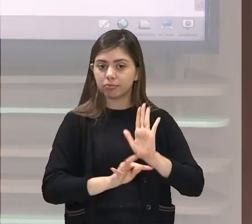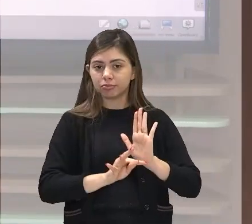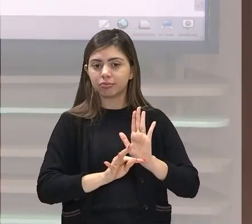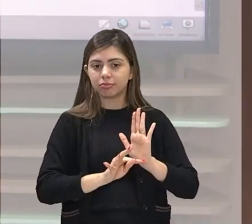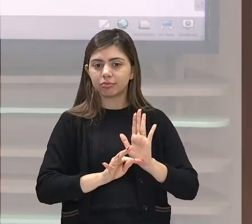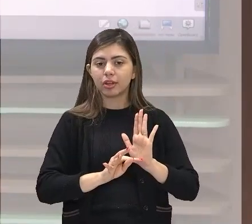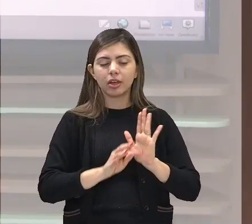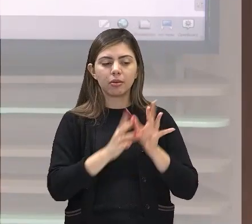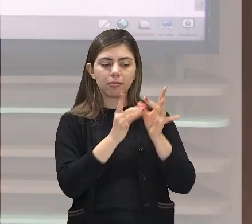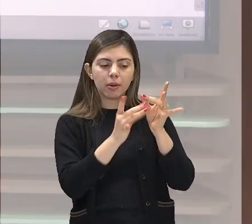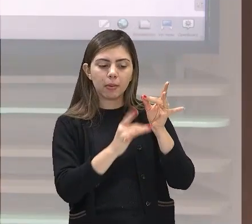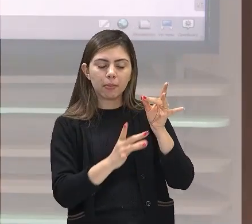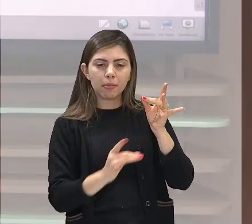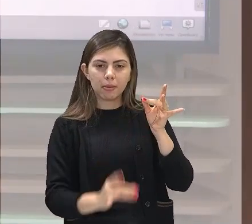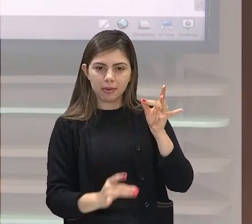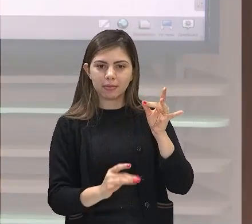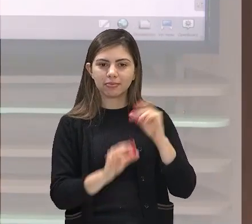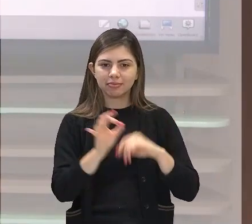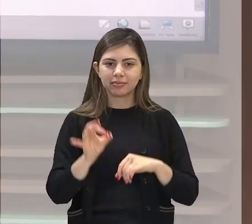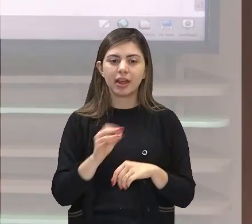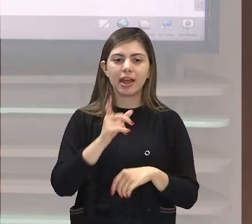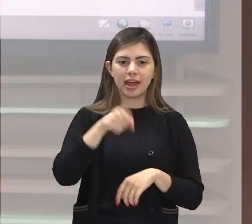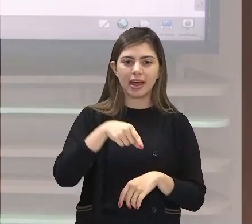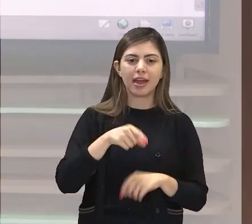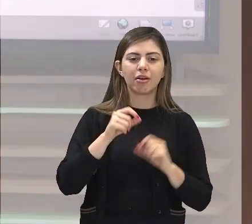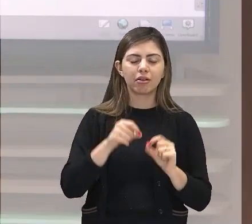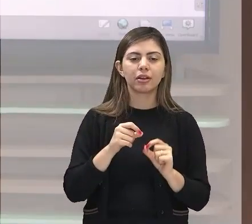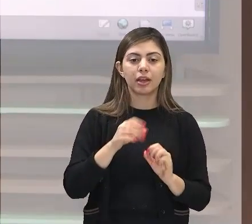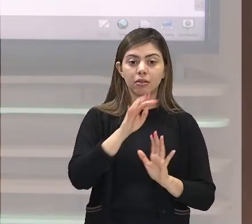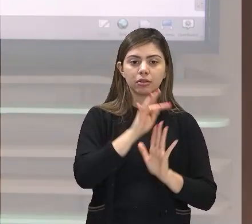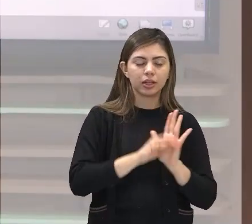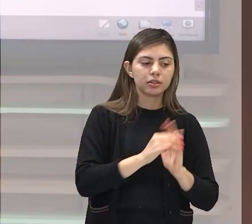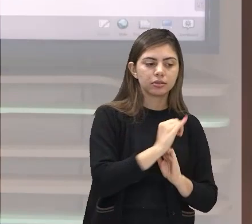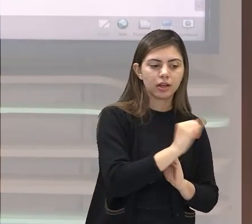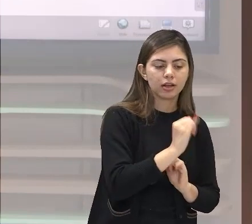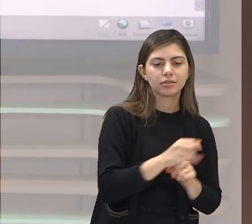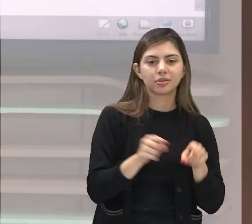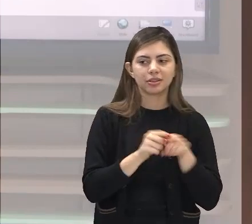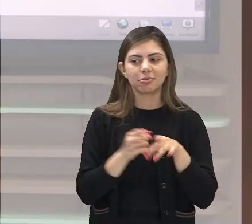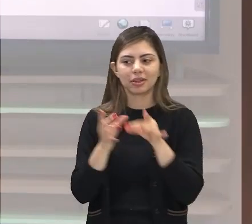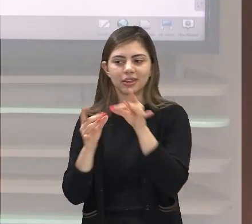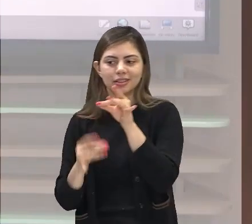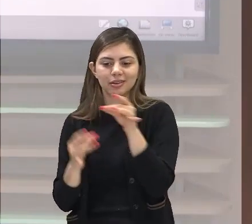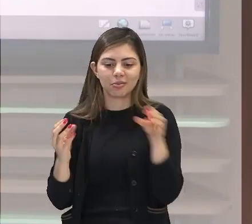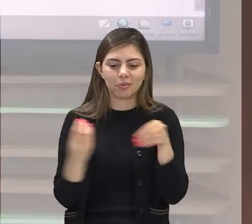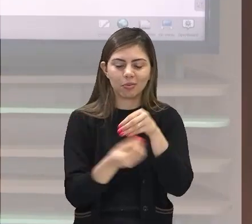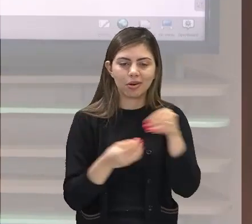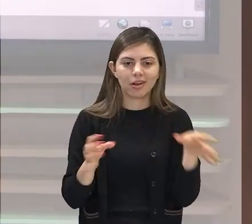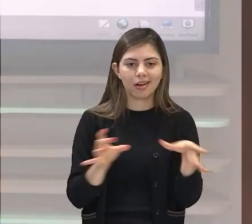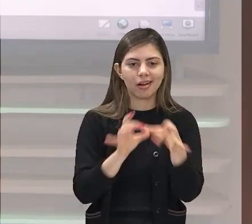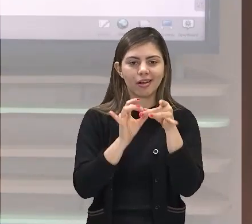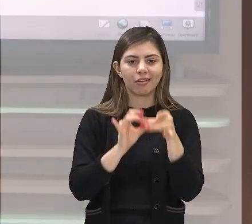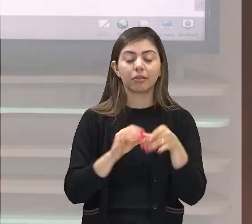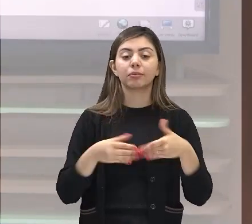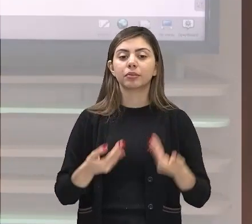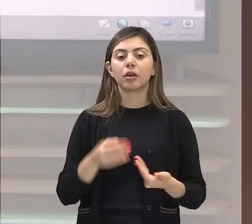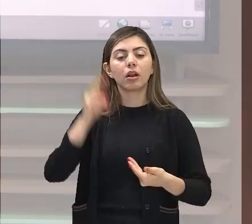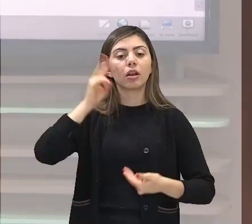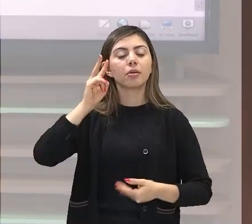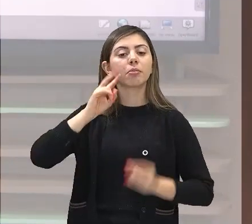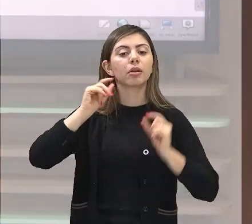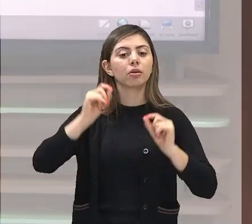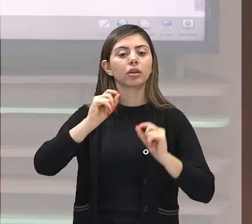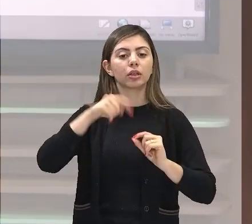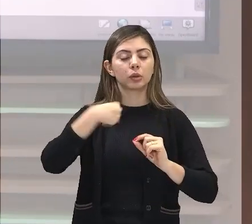essa descrição, narração e descrição ao mesmo tempo. É importante você lembrar que, embora estejamos falando das tipologias e